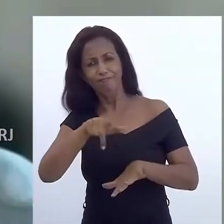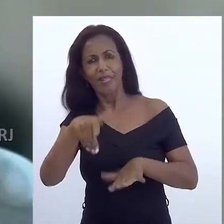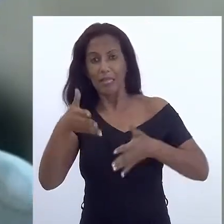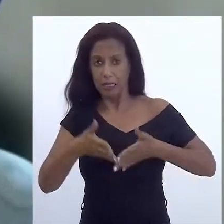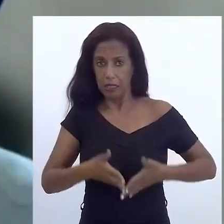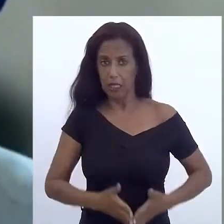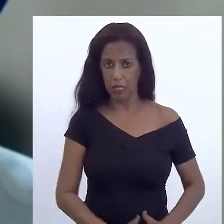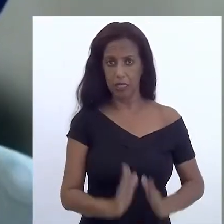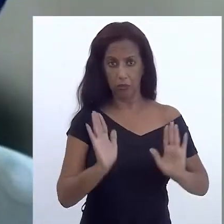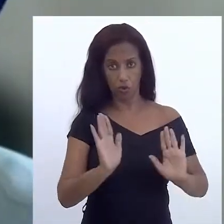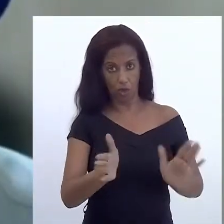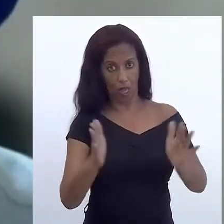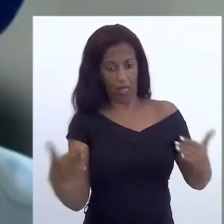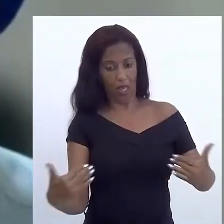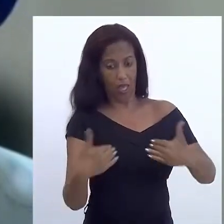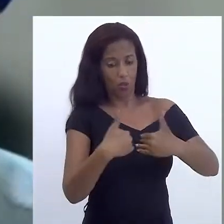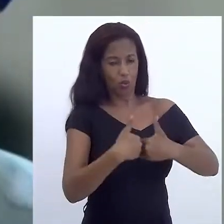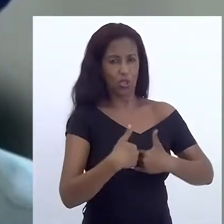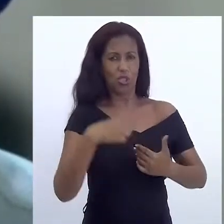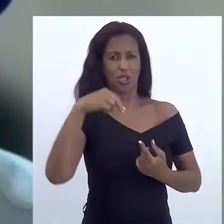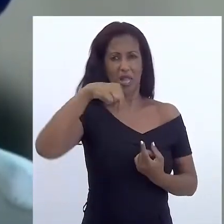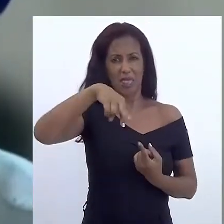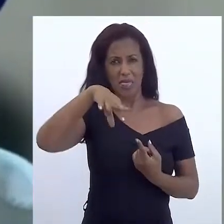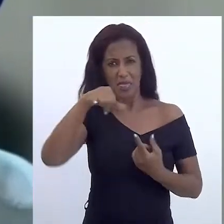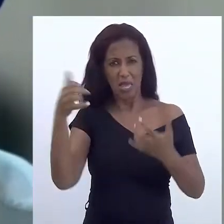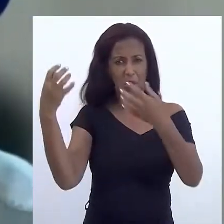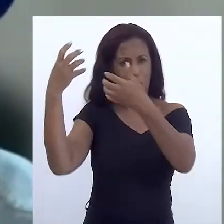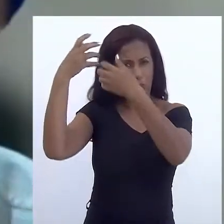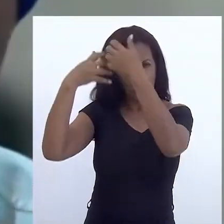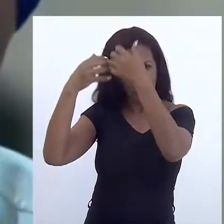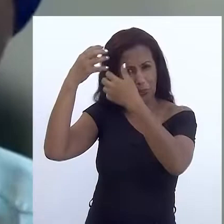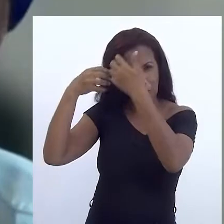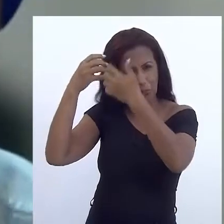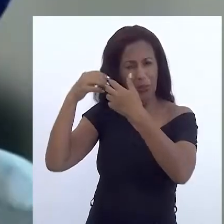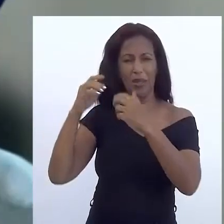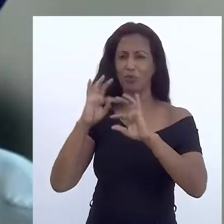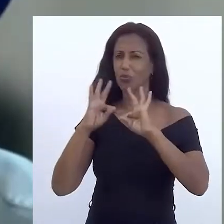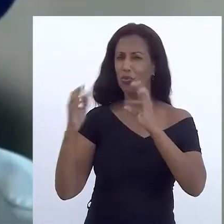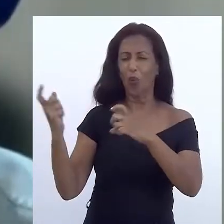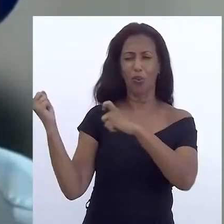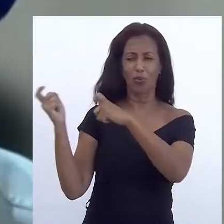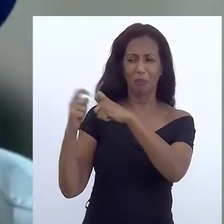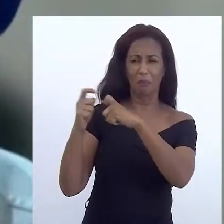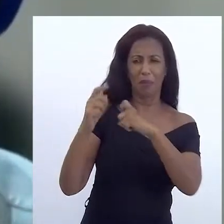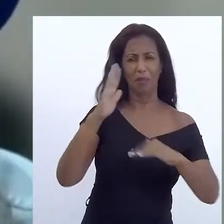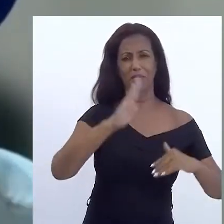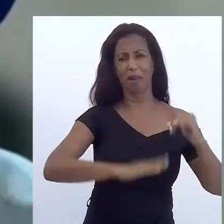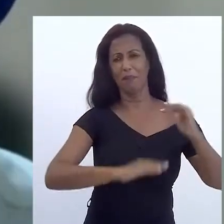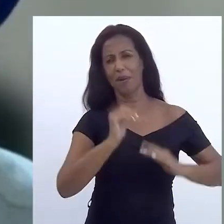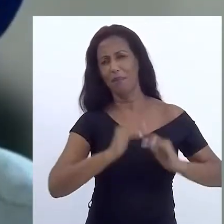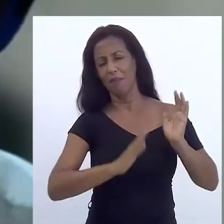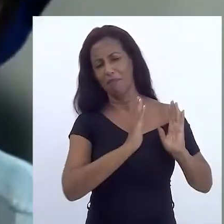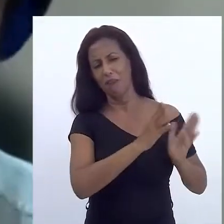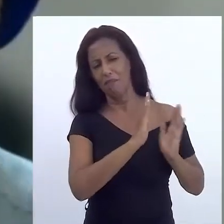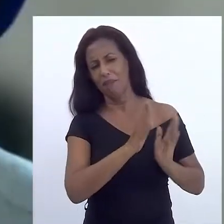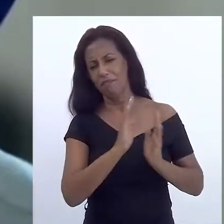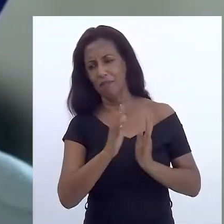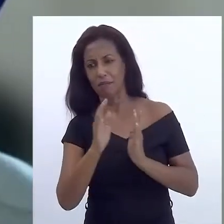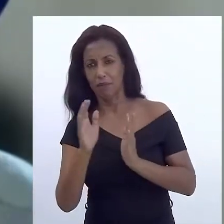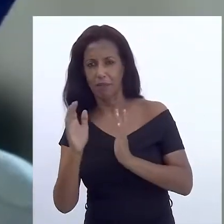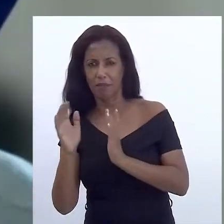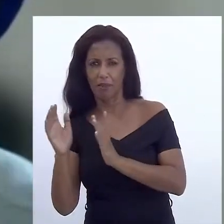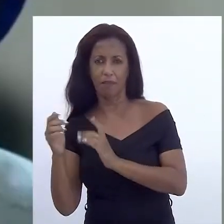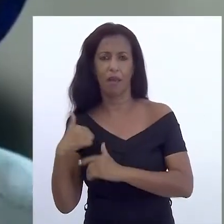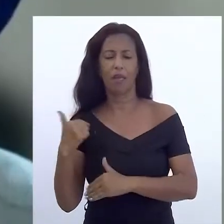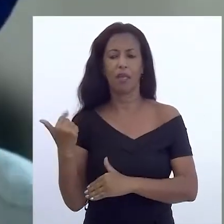nascimento, neurologistas, psiquiatras, psicólogos, geneticistas, uma gama muito grande, e eu sempre viu um padrão